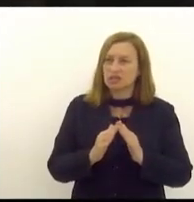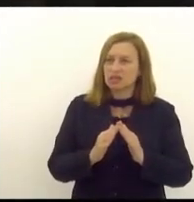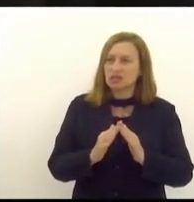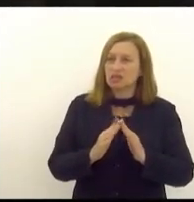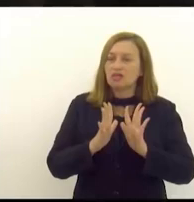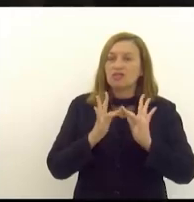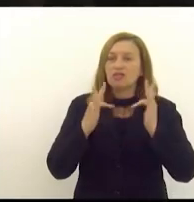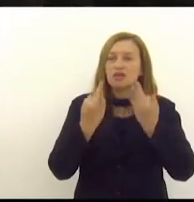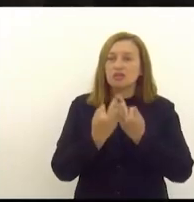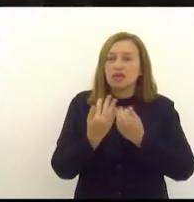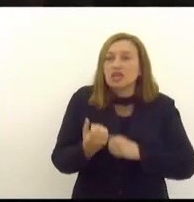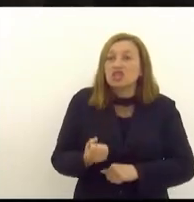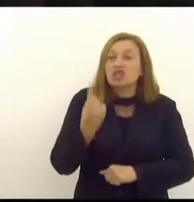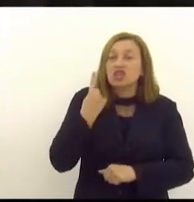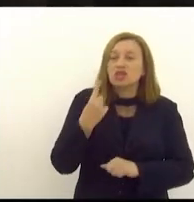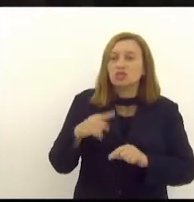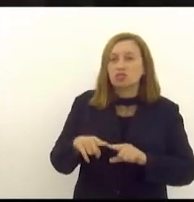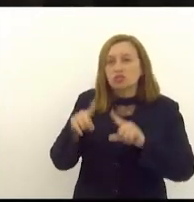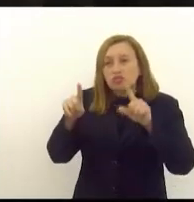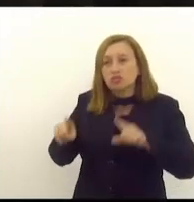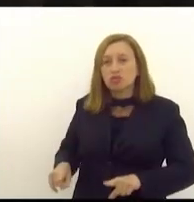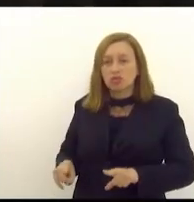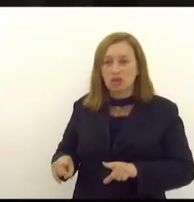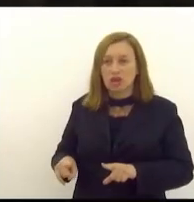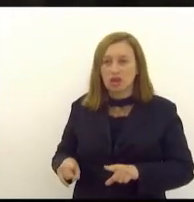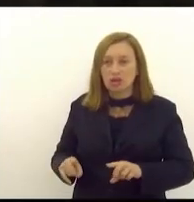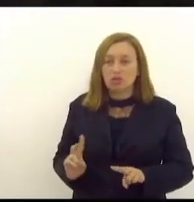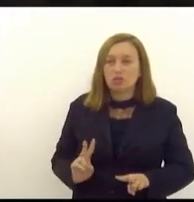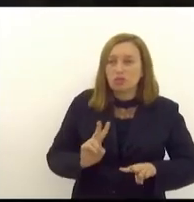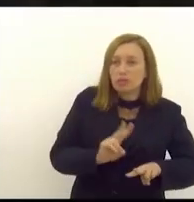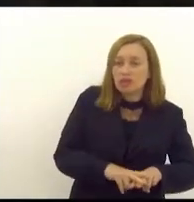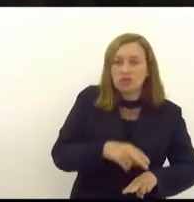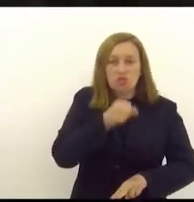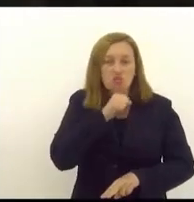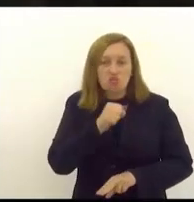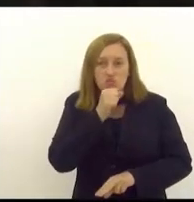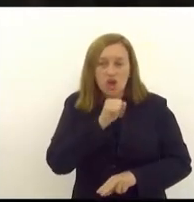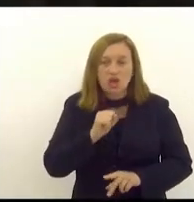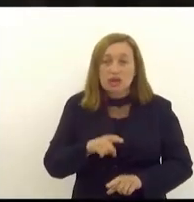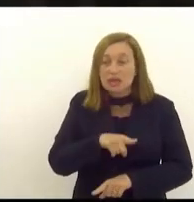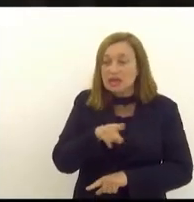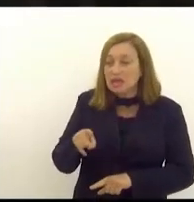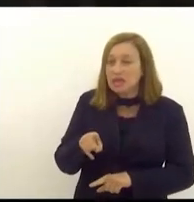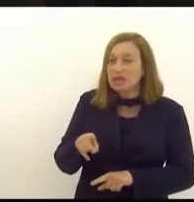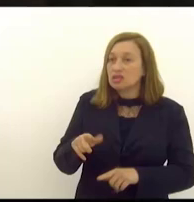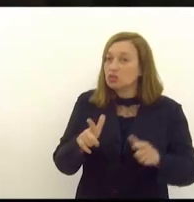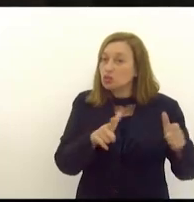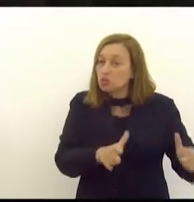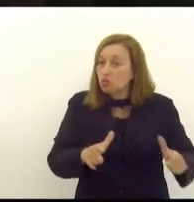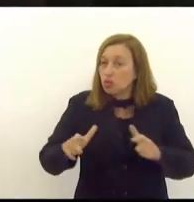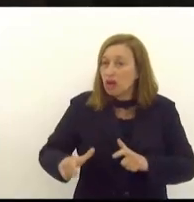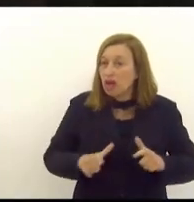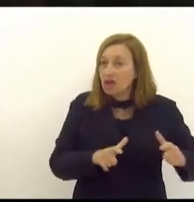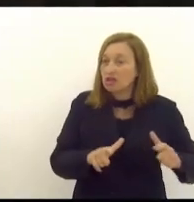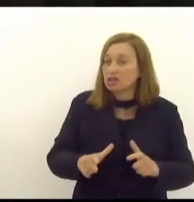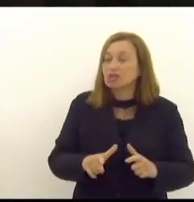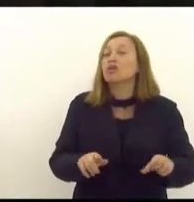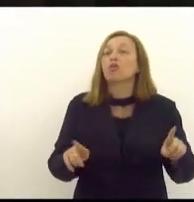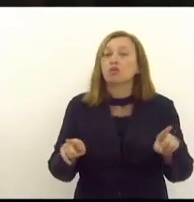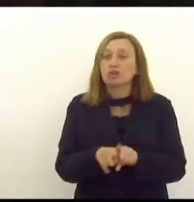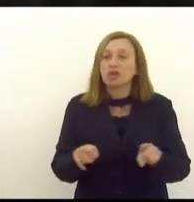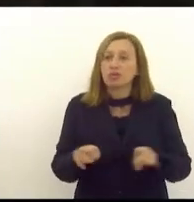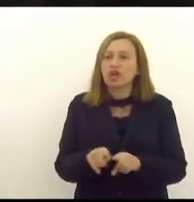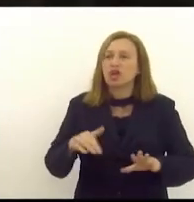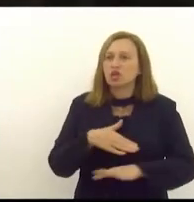de ex-funcionários do antigo de Zip e estas propriedades assim como também